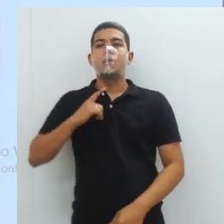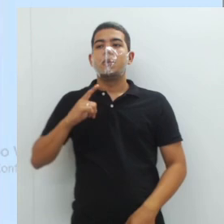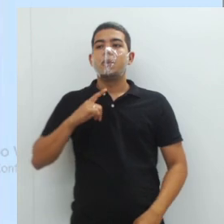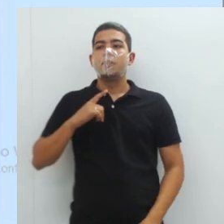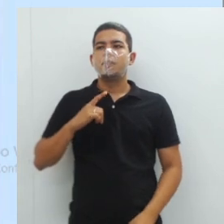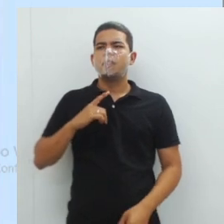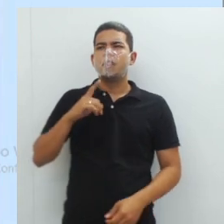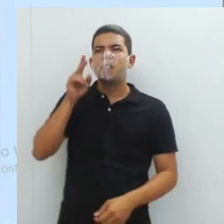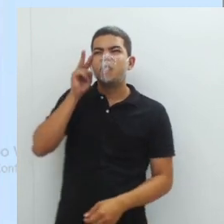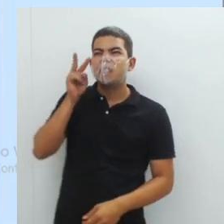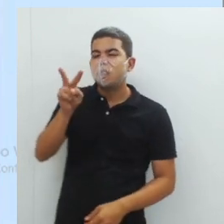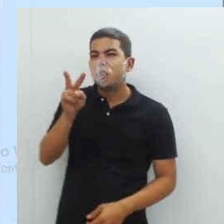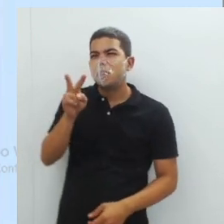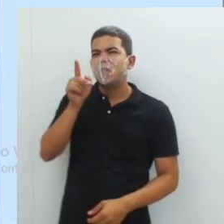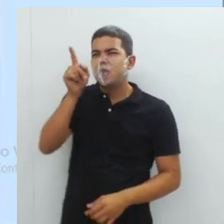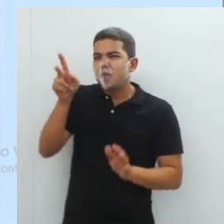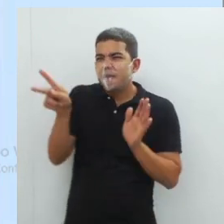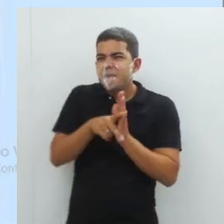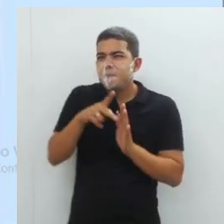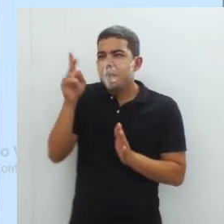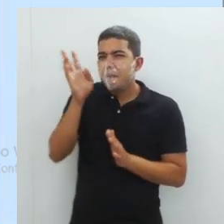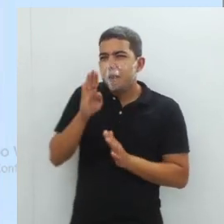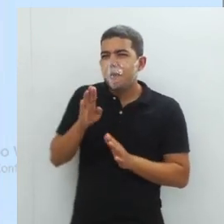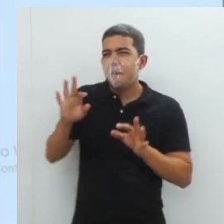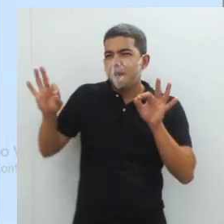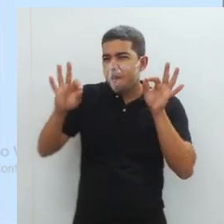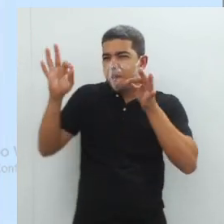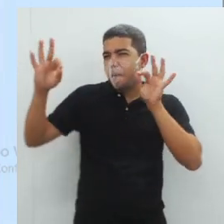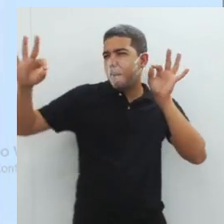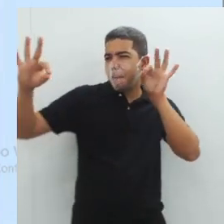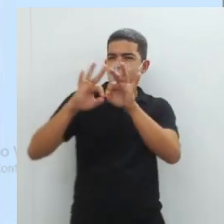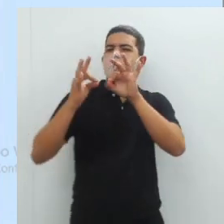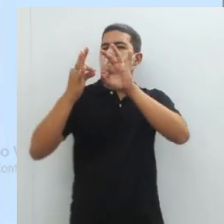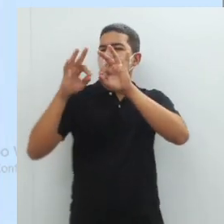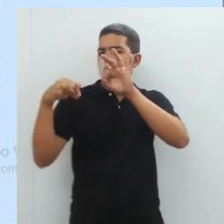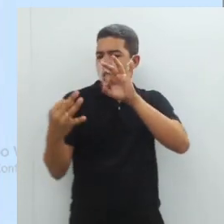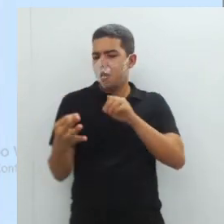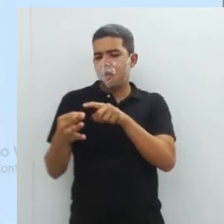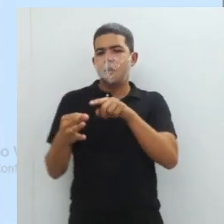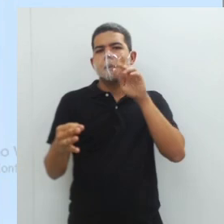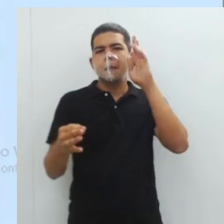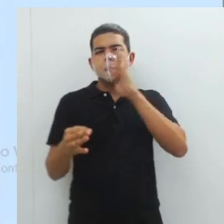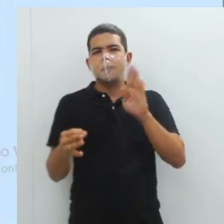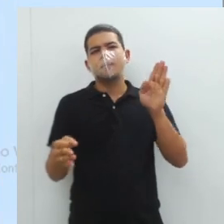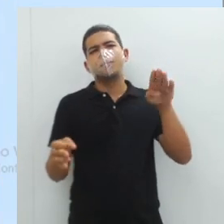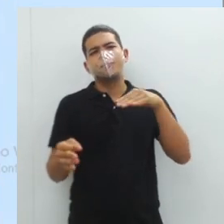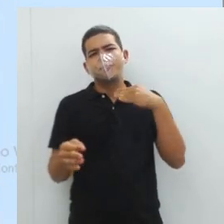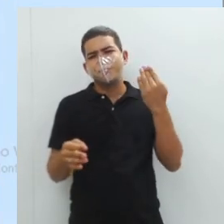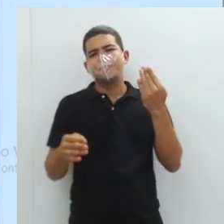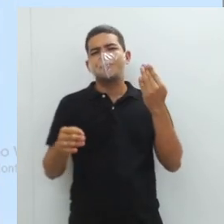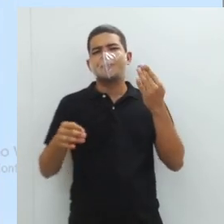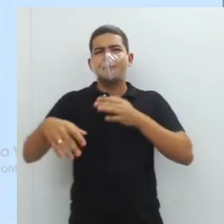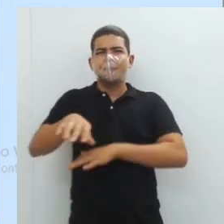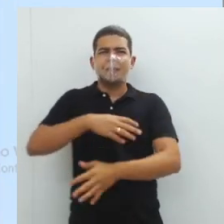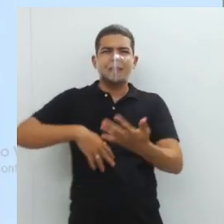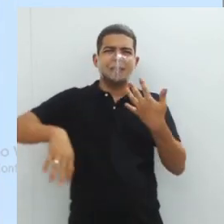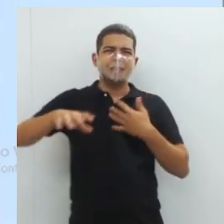matando essas abelhas nativas e colocando meio em desequilíbrio todo o ecossistema da nossa região.